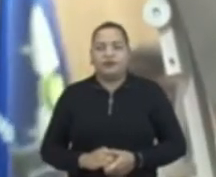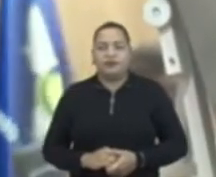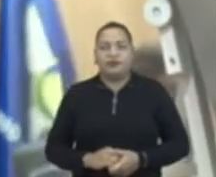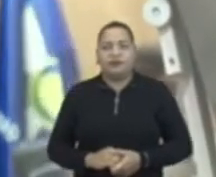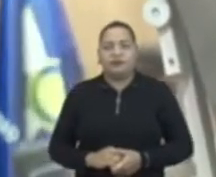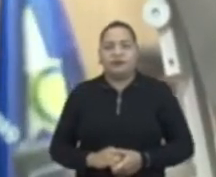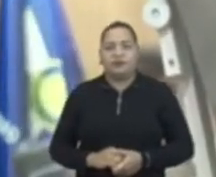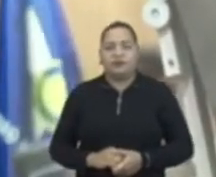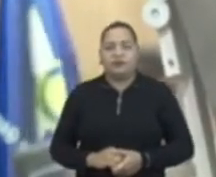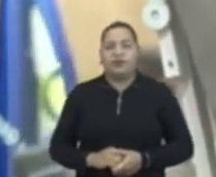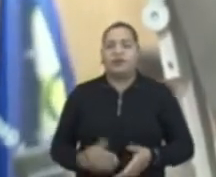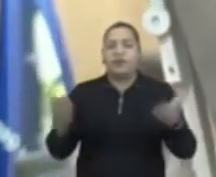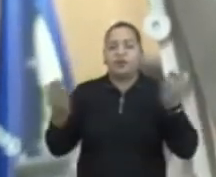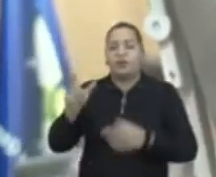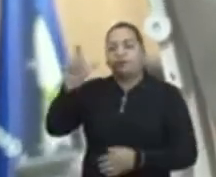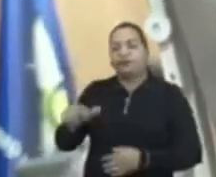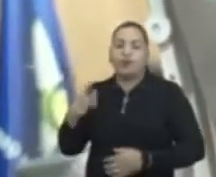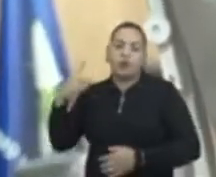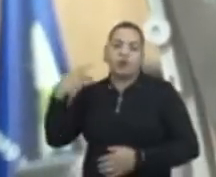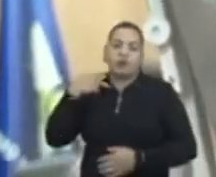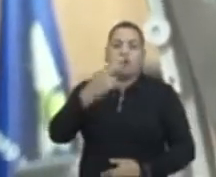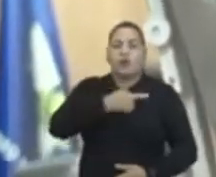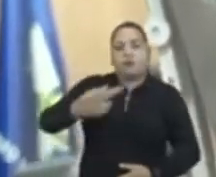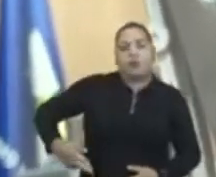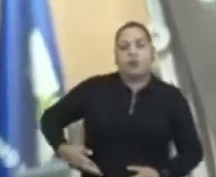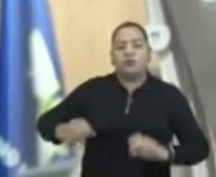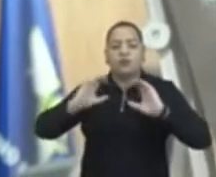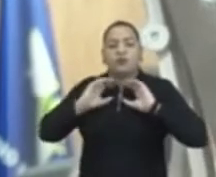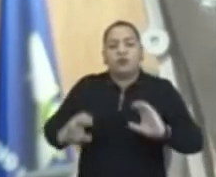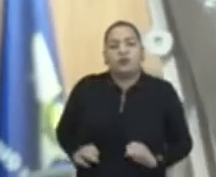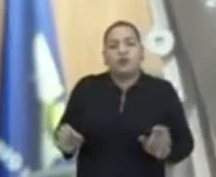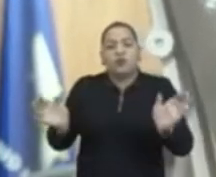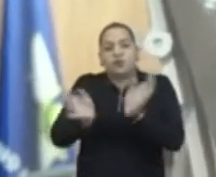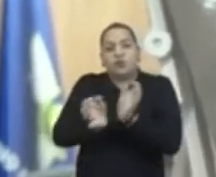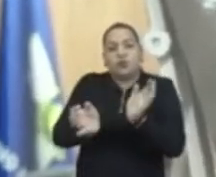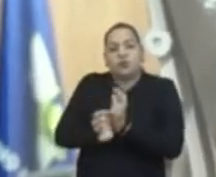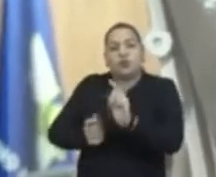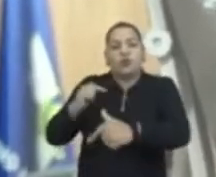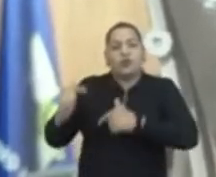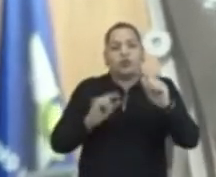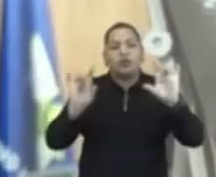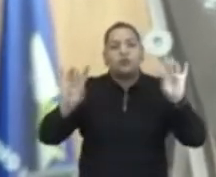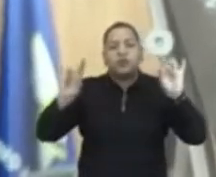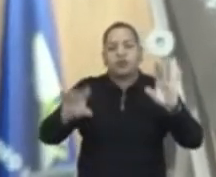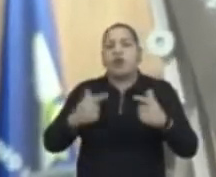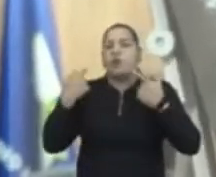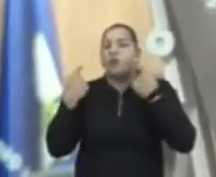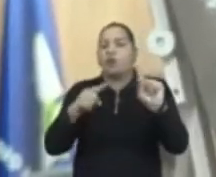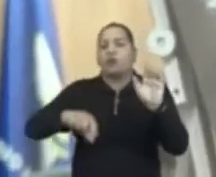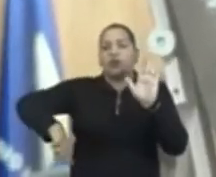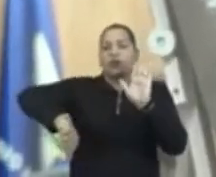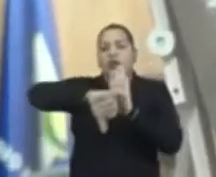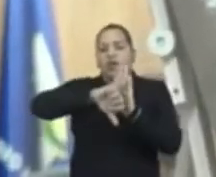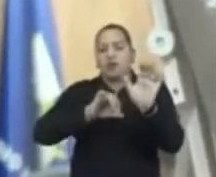Agora, o Procurador da República, coordenador do Grupo de Atuação Especial de Combate ao Crime Organizado, GAECO, no